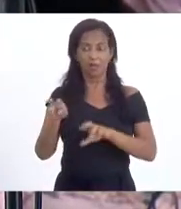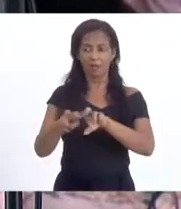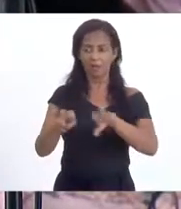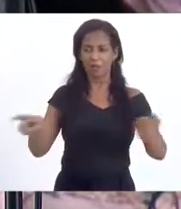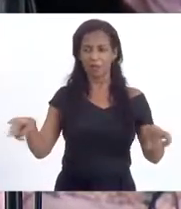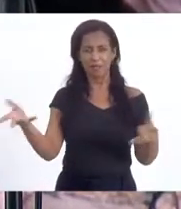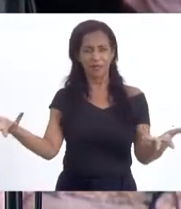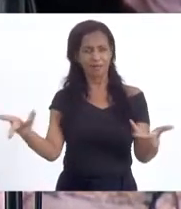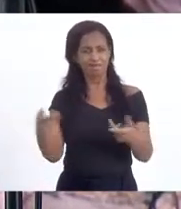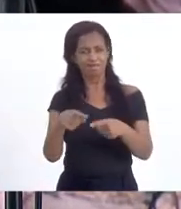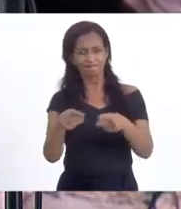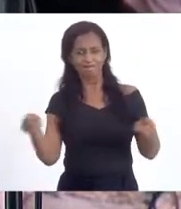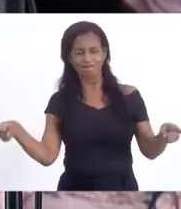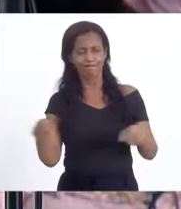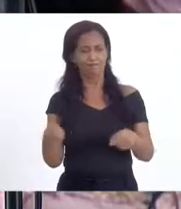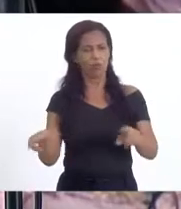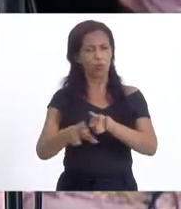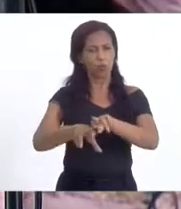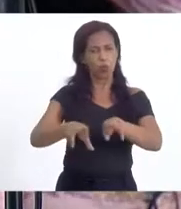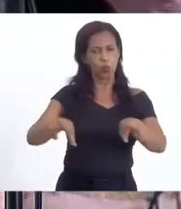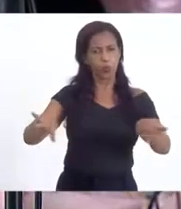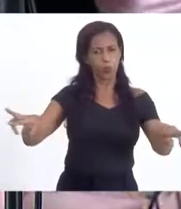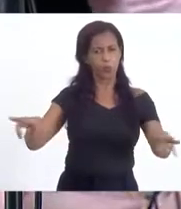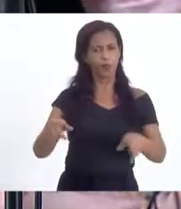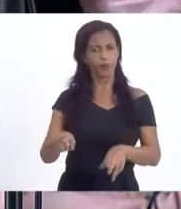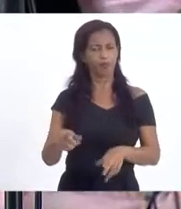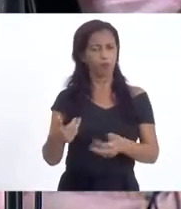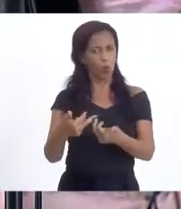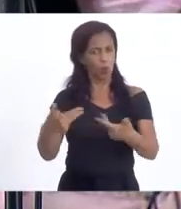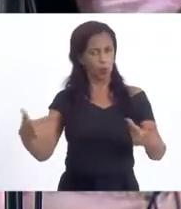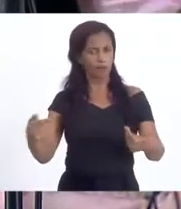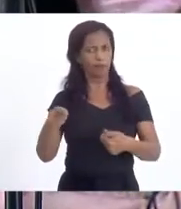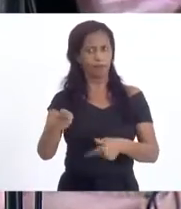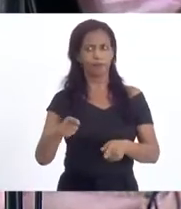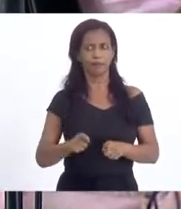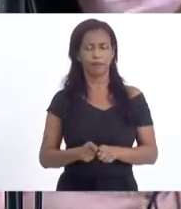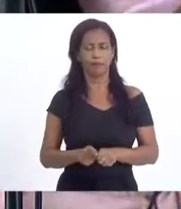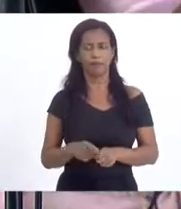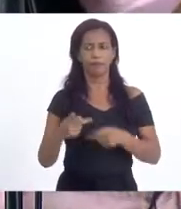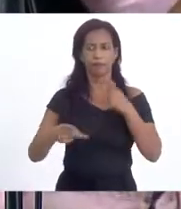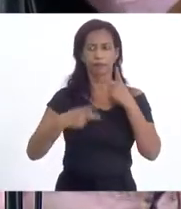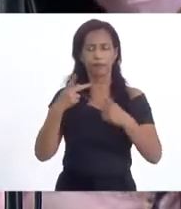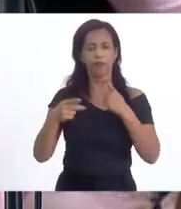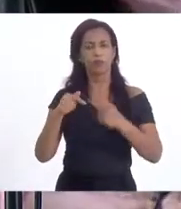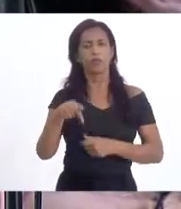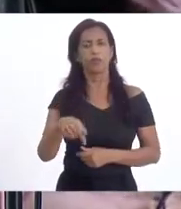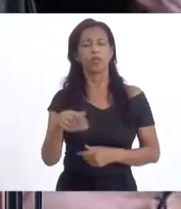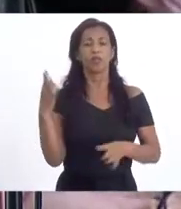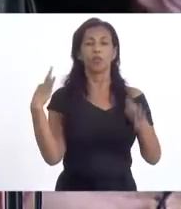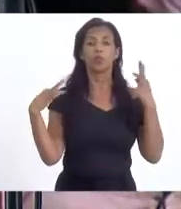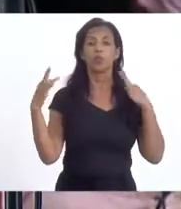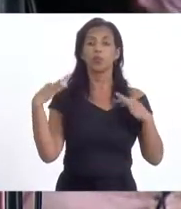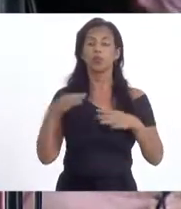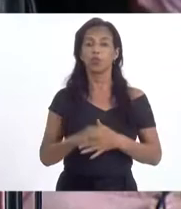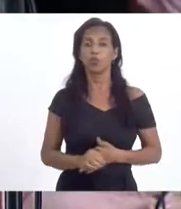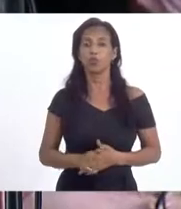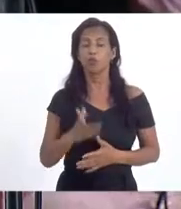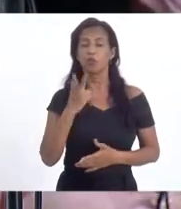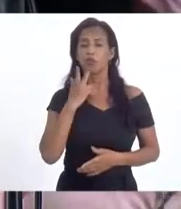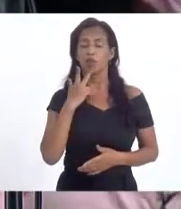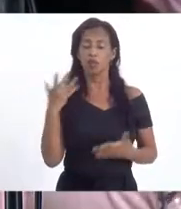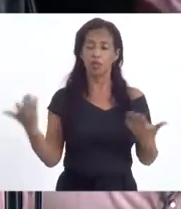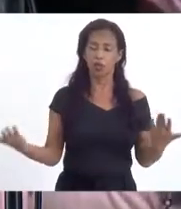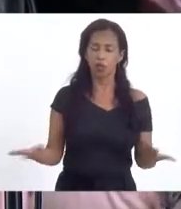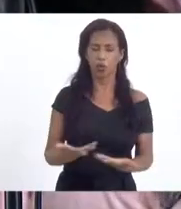muito rica, muito diversificada e muito qualificada. E foi falado muito aqui a questão do turismo. Dizer que atualmente